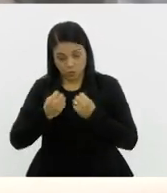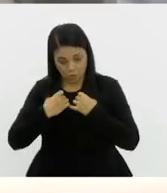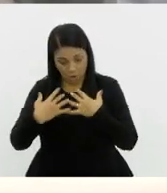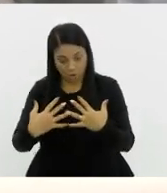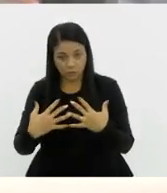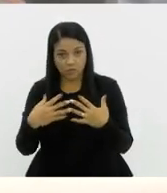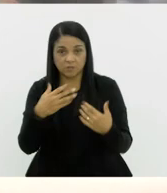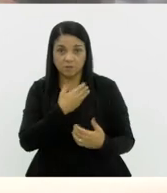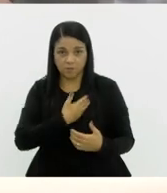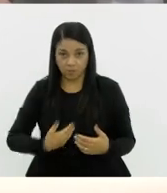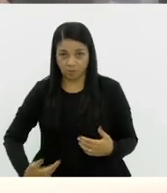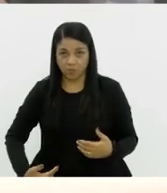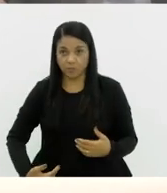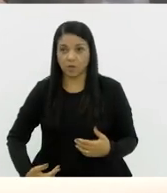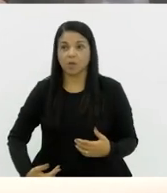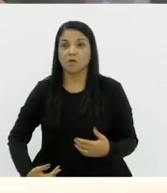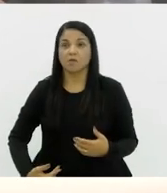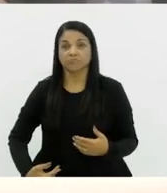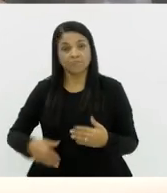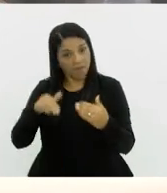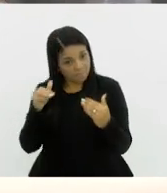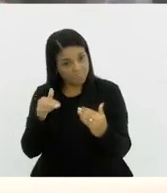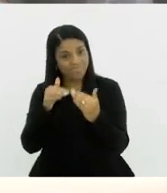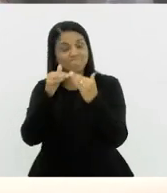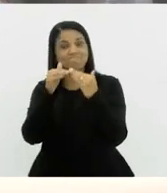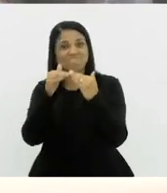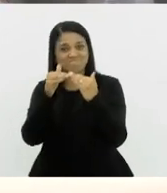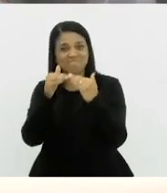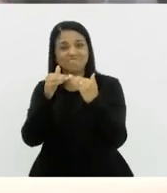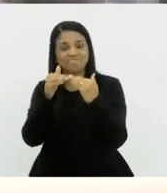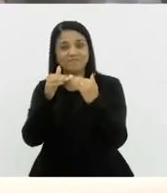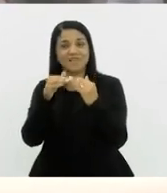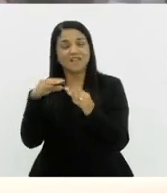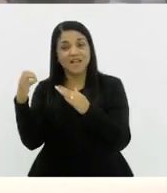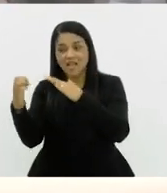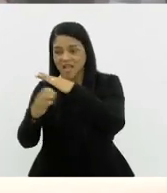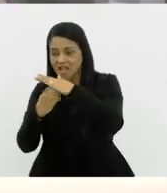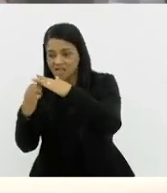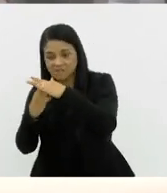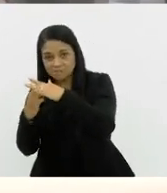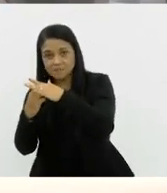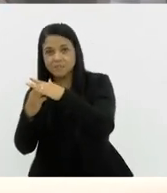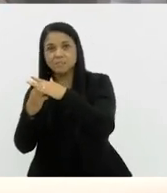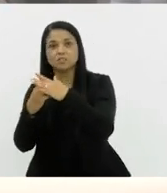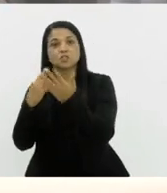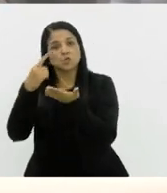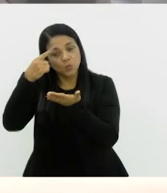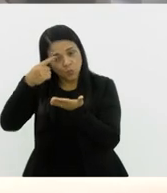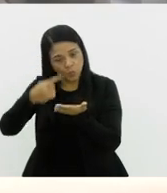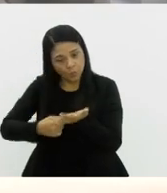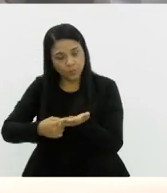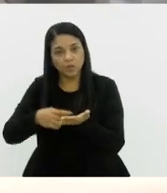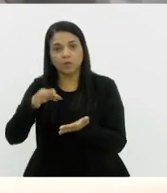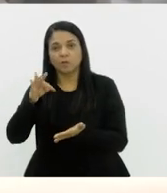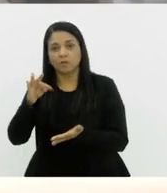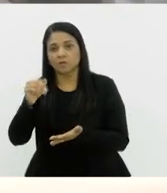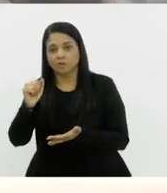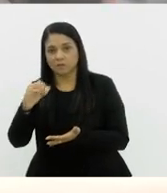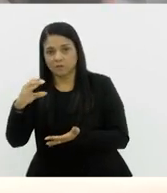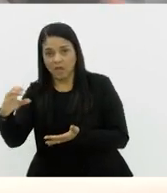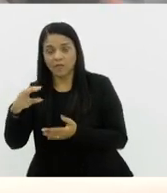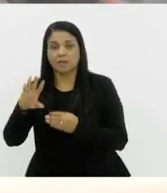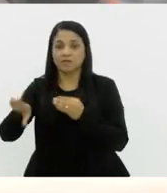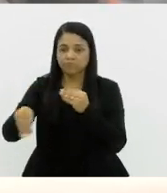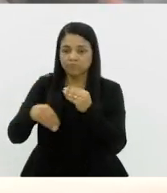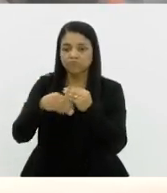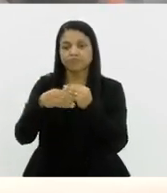pública, procurador, é muito favorável. As empresas estão dispostas não só a cumprir o TAC antigo e as novas sugestões,